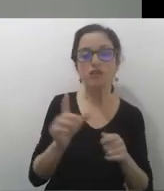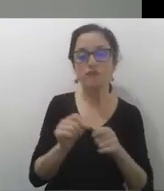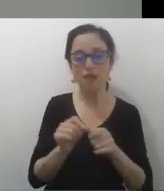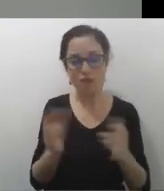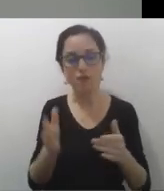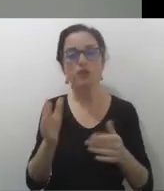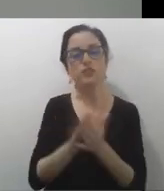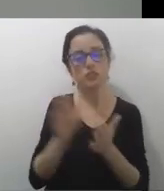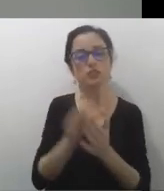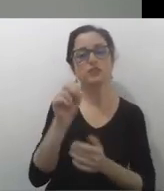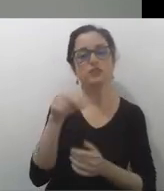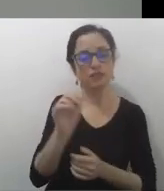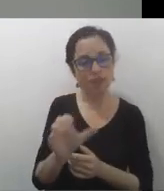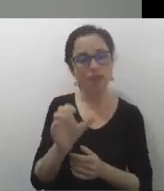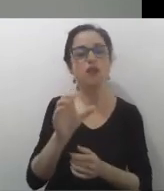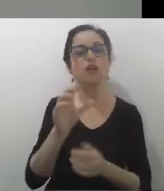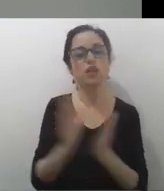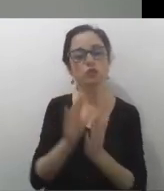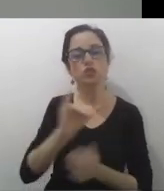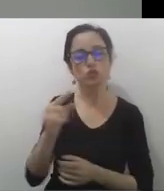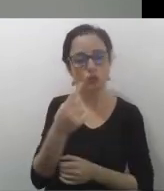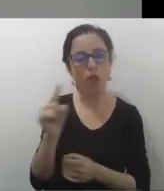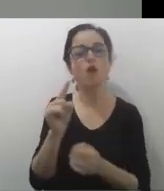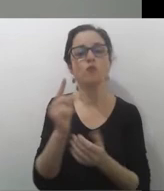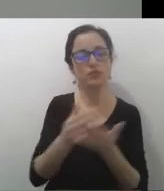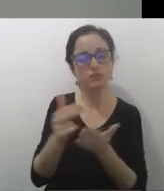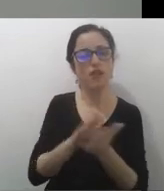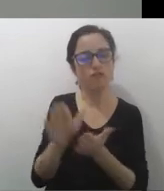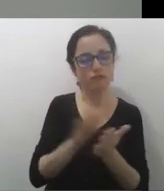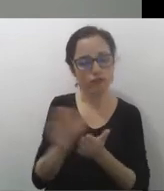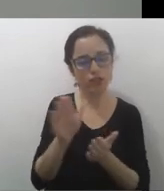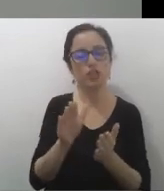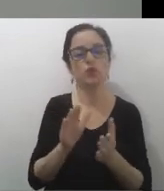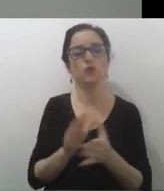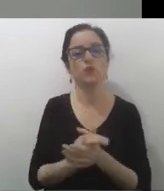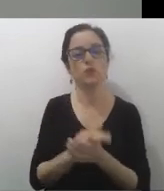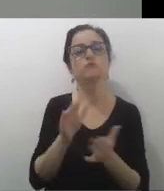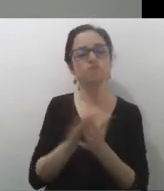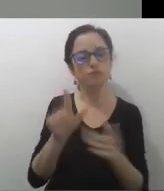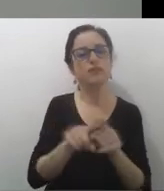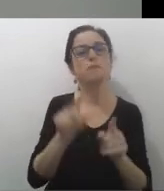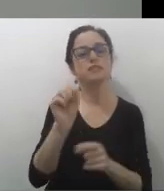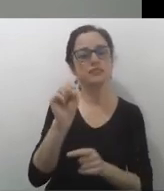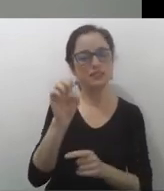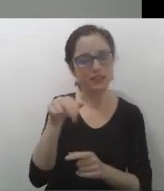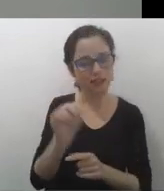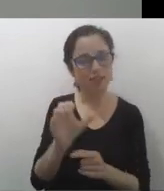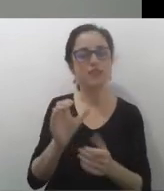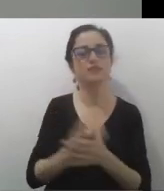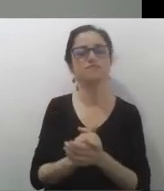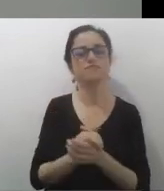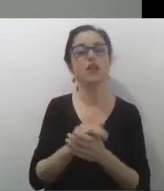Quem Faz, pela editora Senac, do livro João Batista da Costa Guiar, Desenho Gráfico, também pela editora